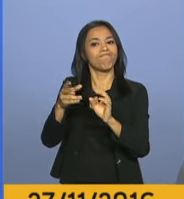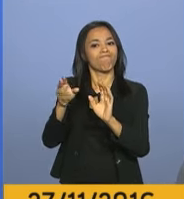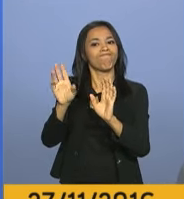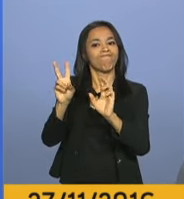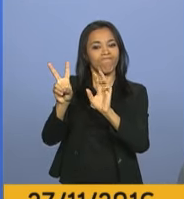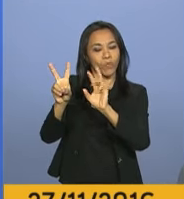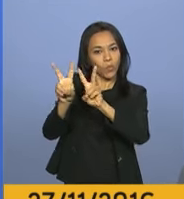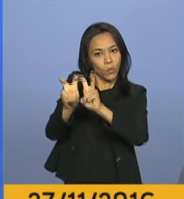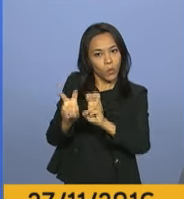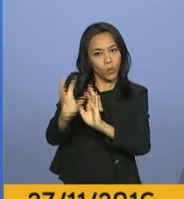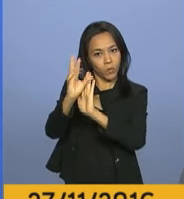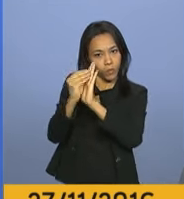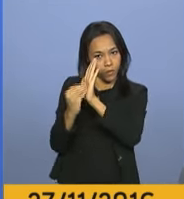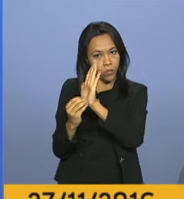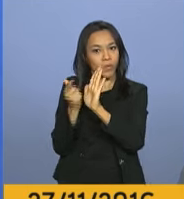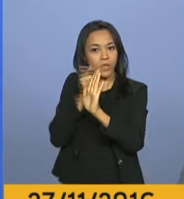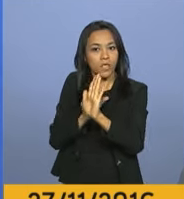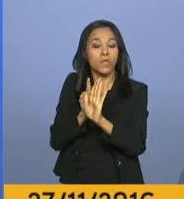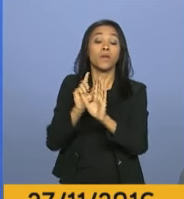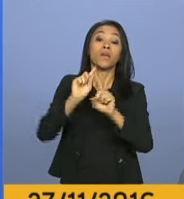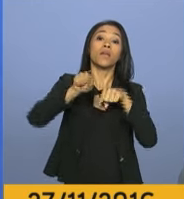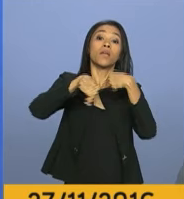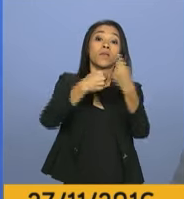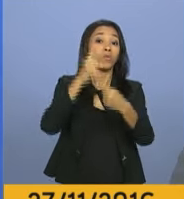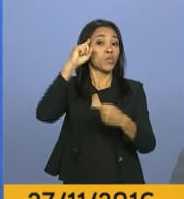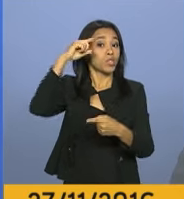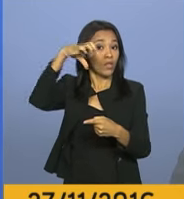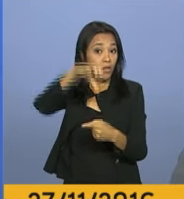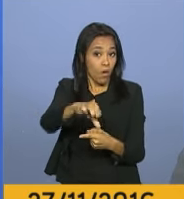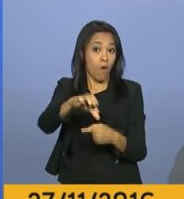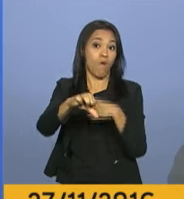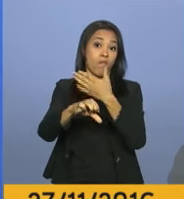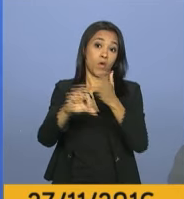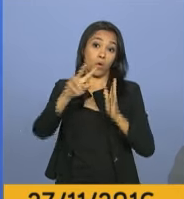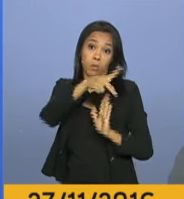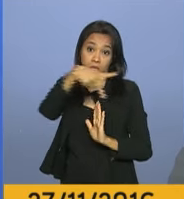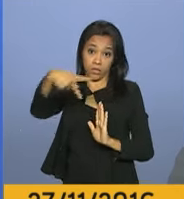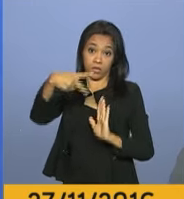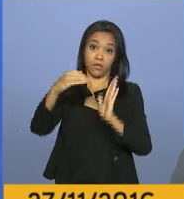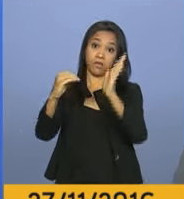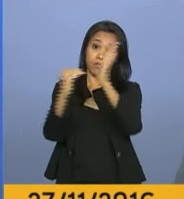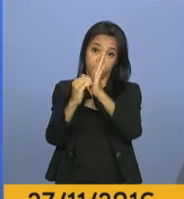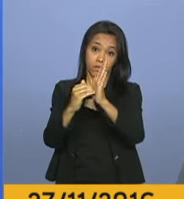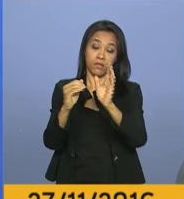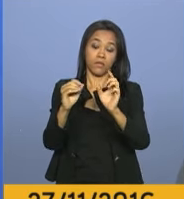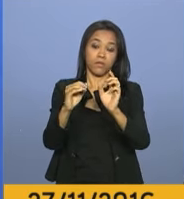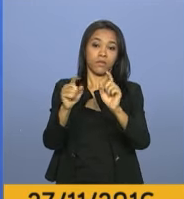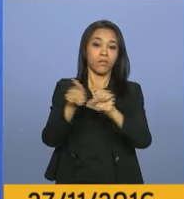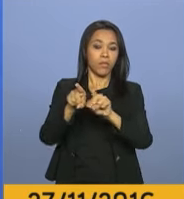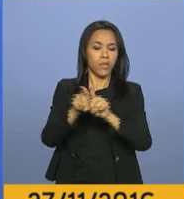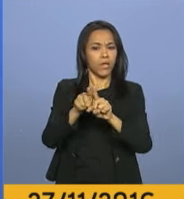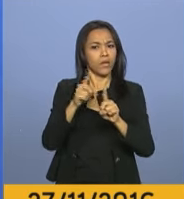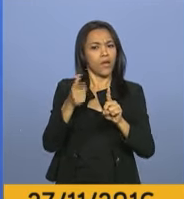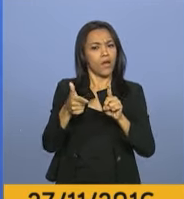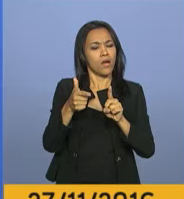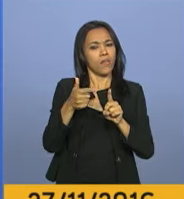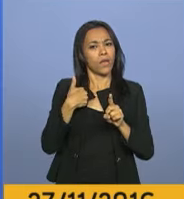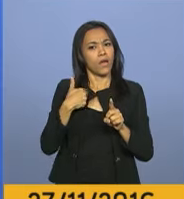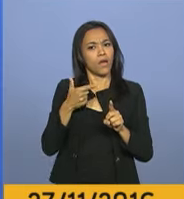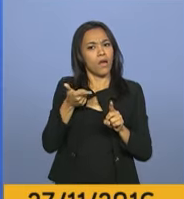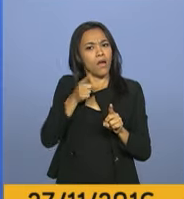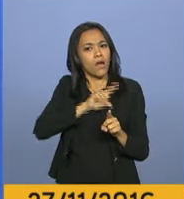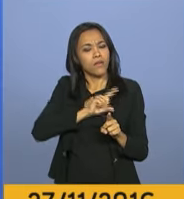29, o presidente Renan colocou em pauta, aliás, uma coisa também muito produtiva, porque fez um acordo